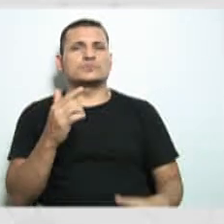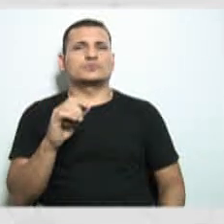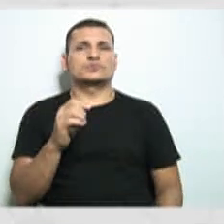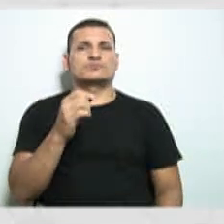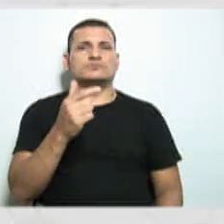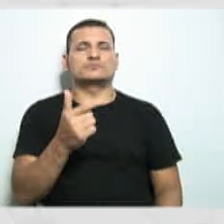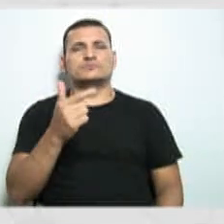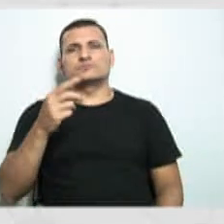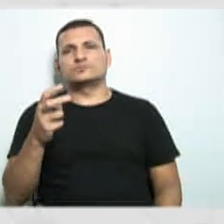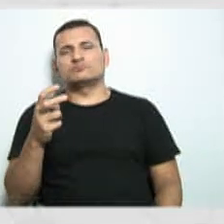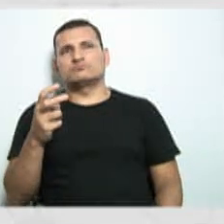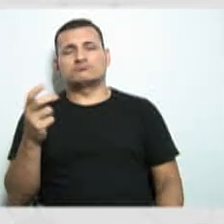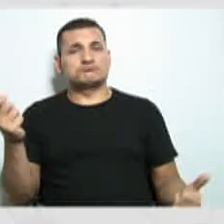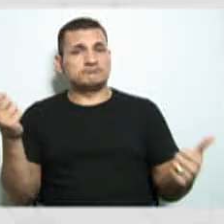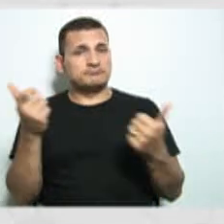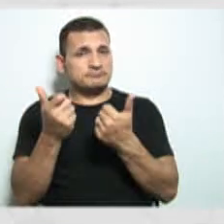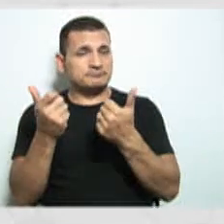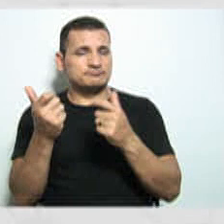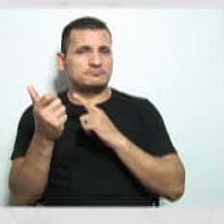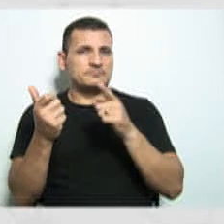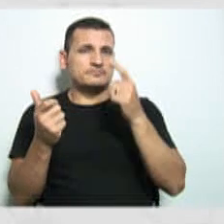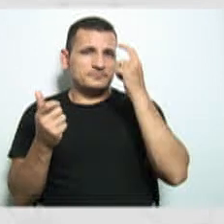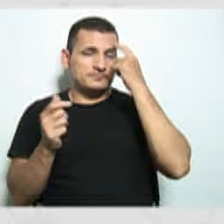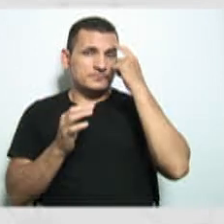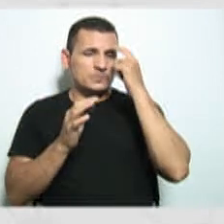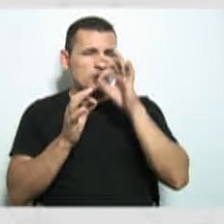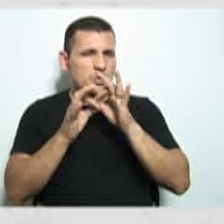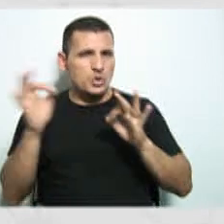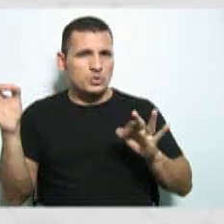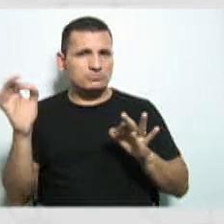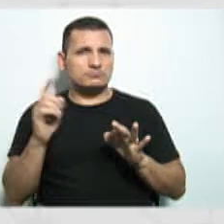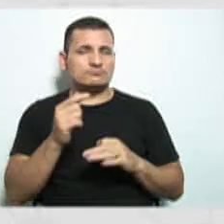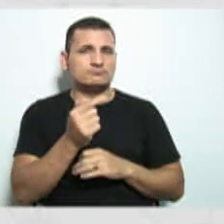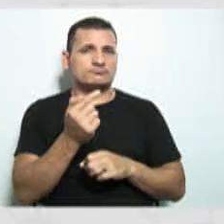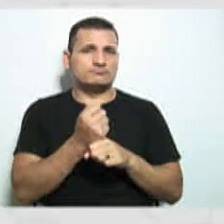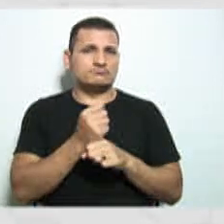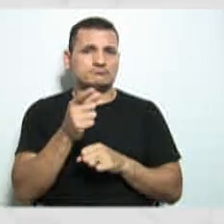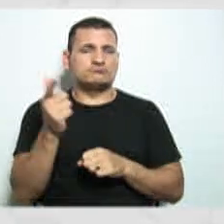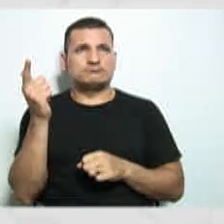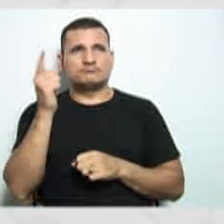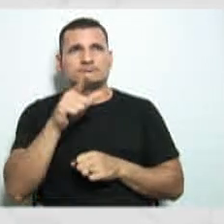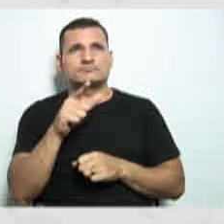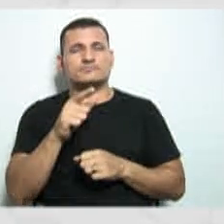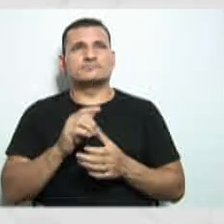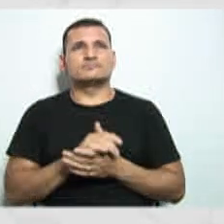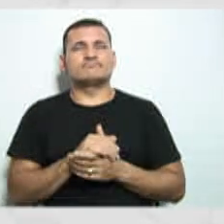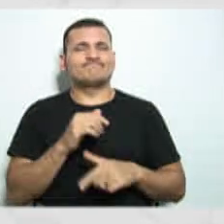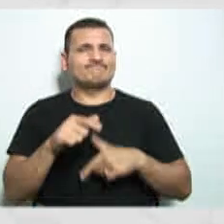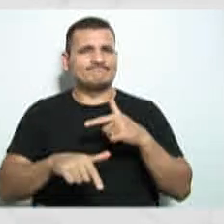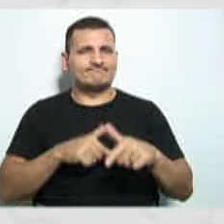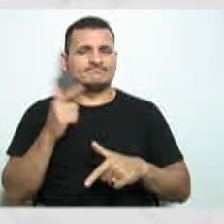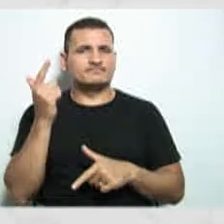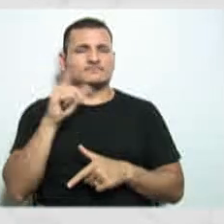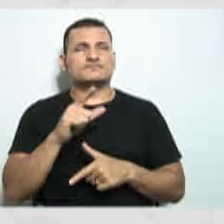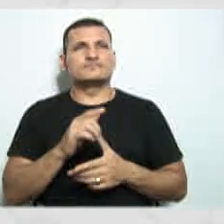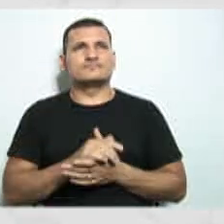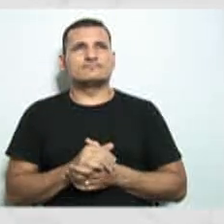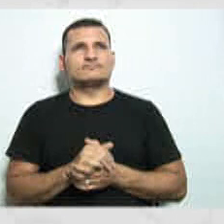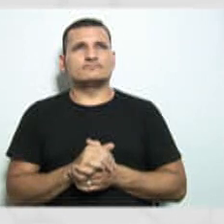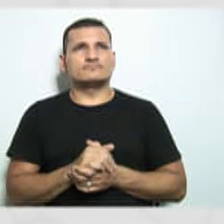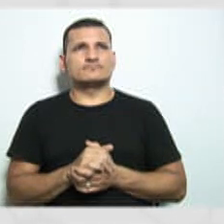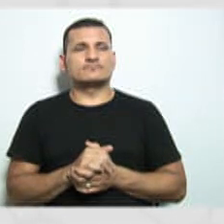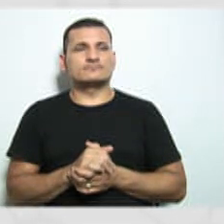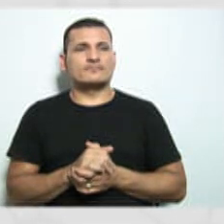2025. Está próximo. Você pensa que está longe, mas não está longe não. 7 anos você consegue, né? Você trabalhando muito, você consegue chegar lá. Então, para